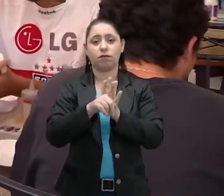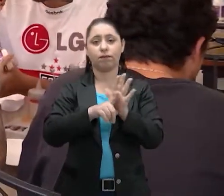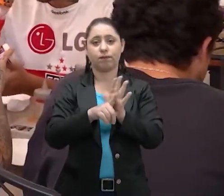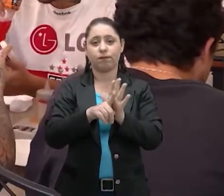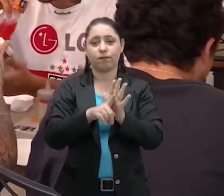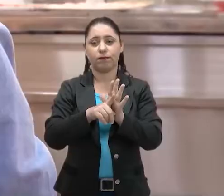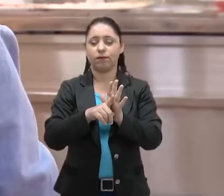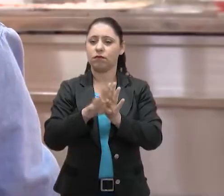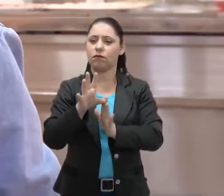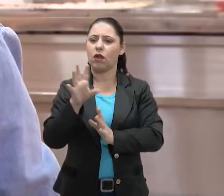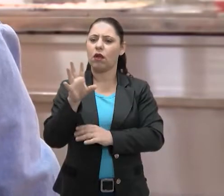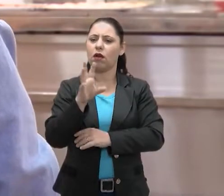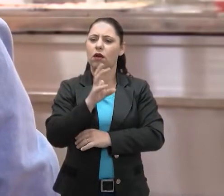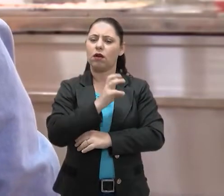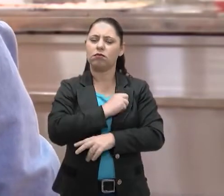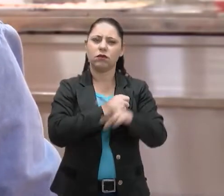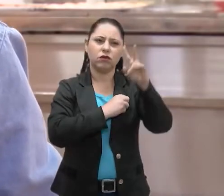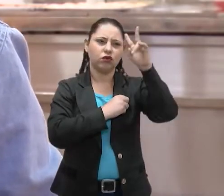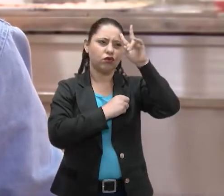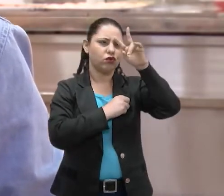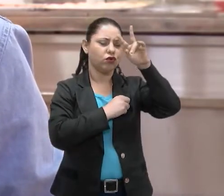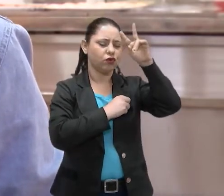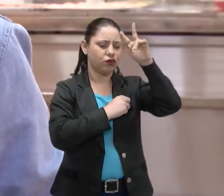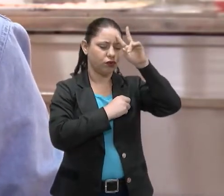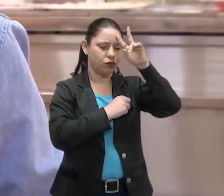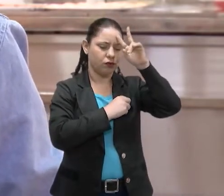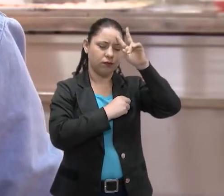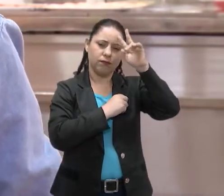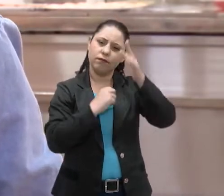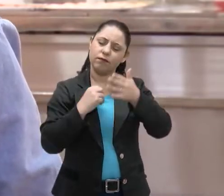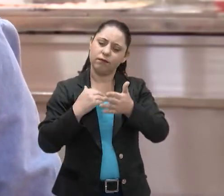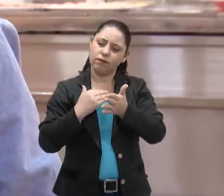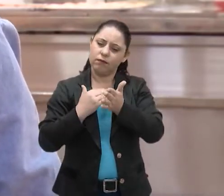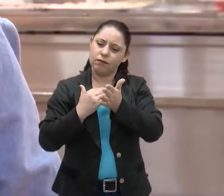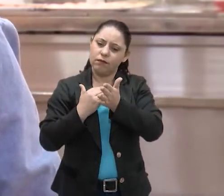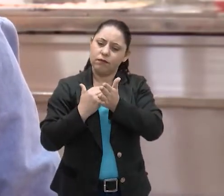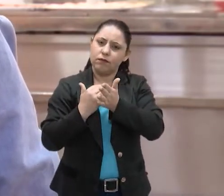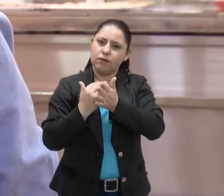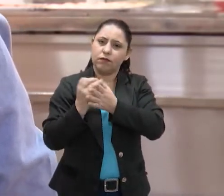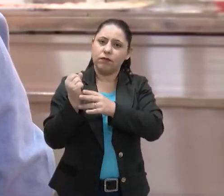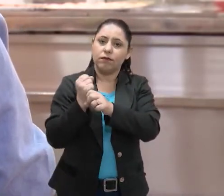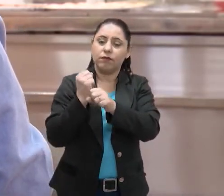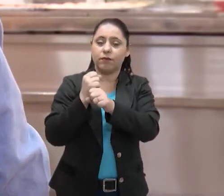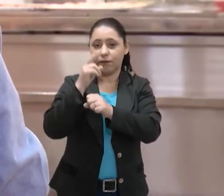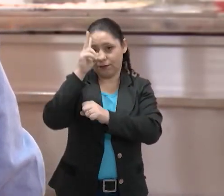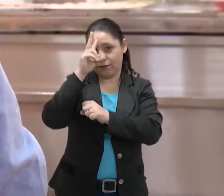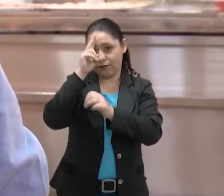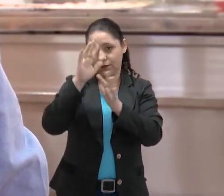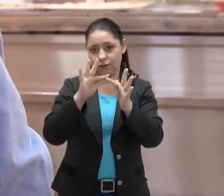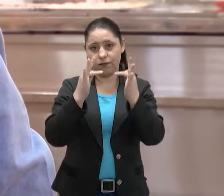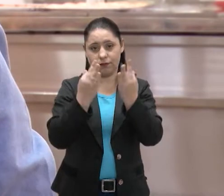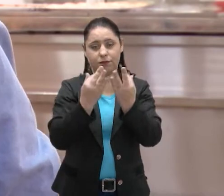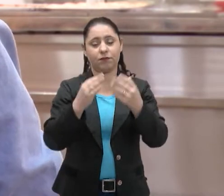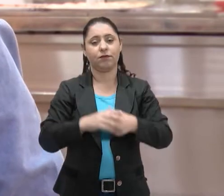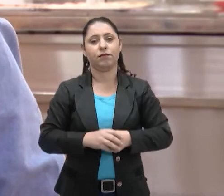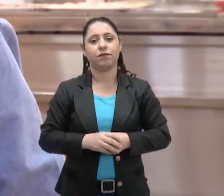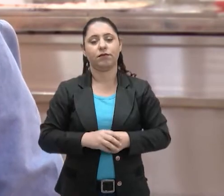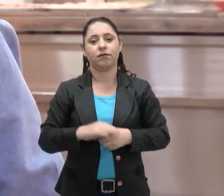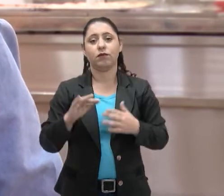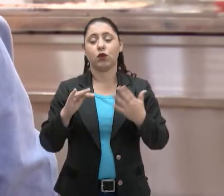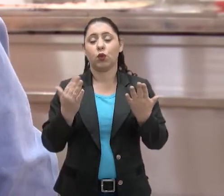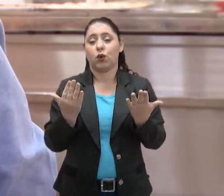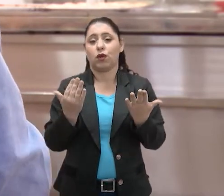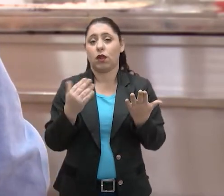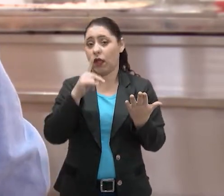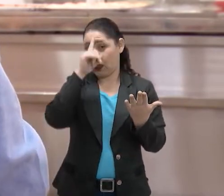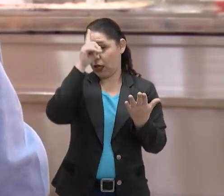Nessa pesquisa, a gente foi se apaixonando pela história e aos poucos a gente começou a construir uma história, né, com a família.